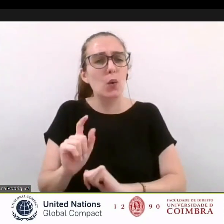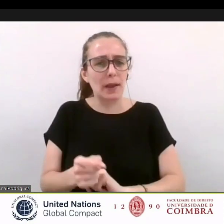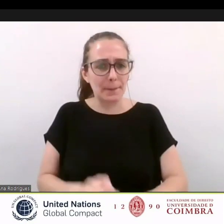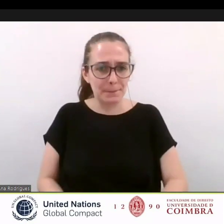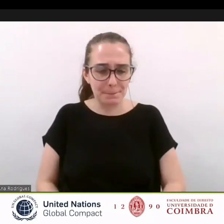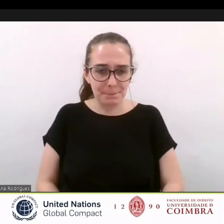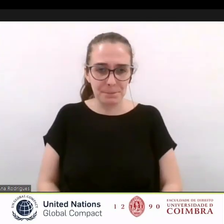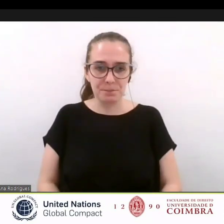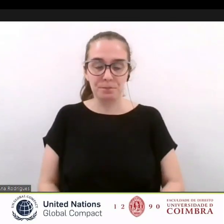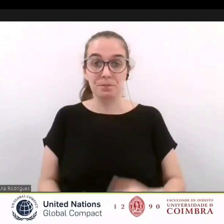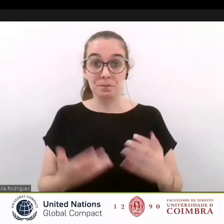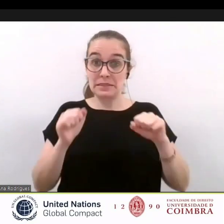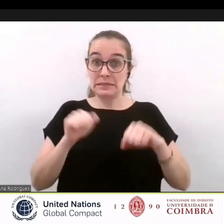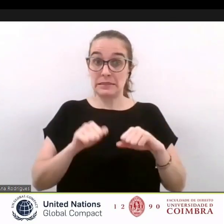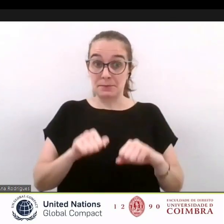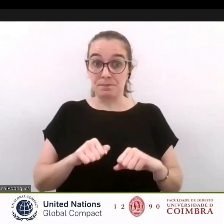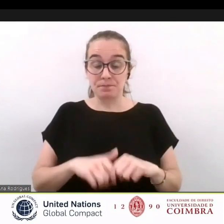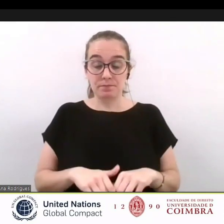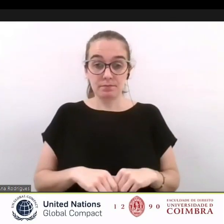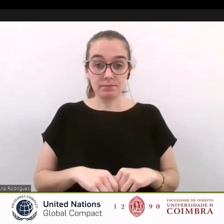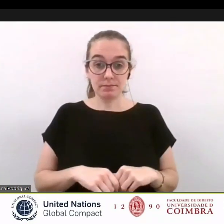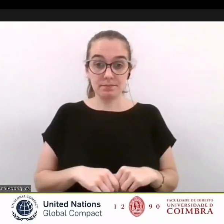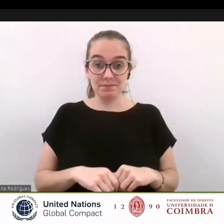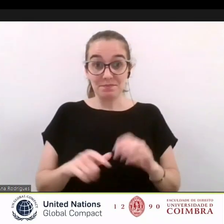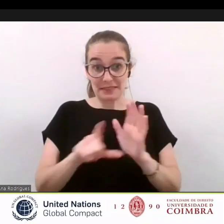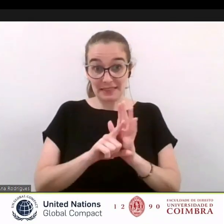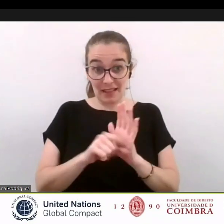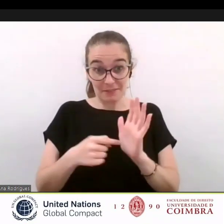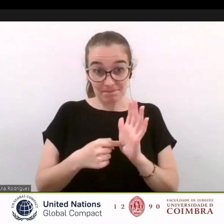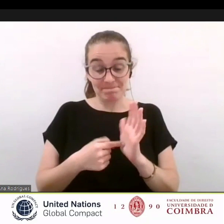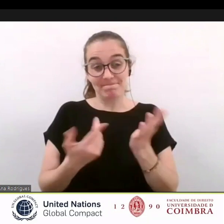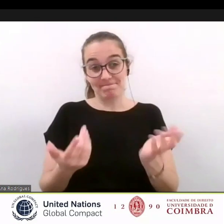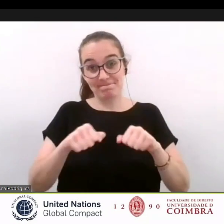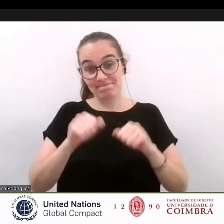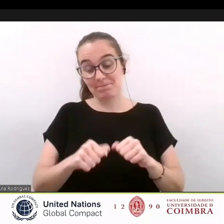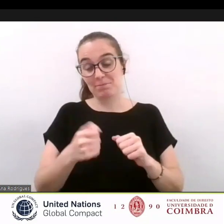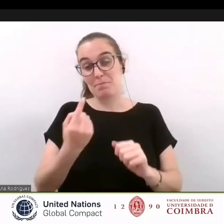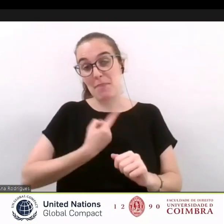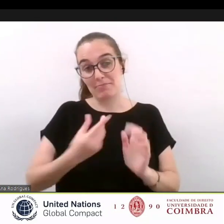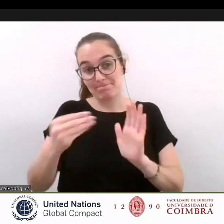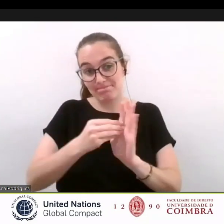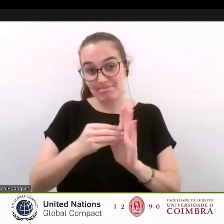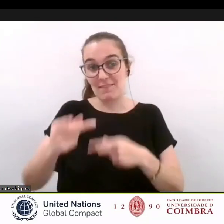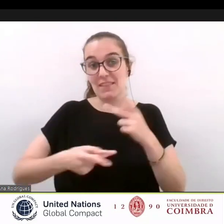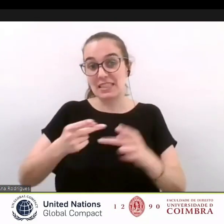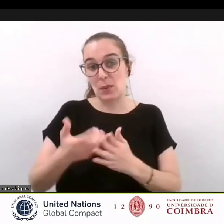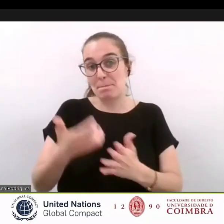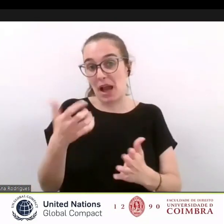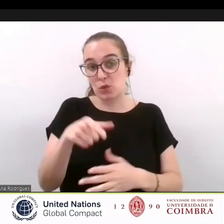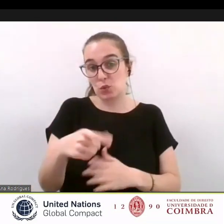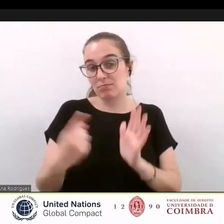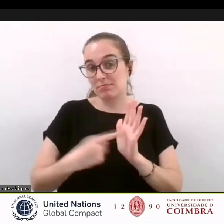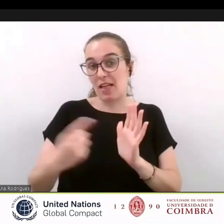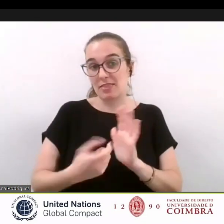Sim, do ponto de vista legislativo, seria a introdução da ferramenta da avaliação de impacto das